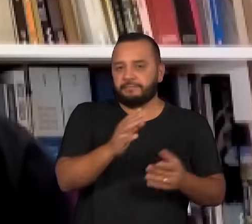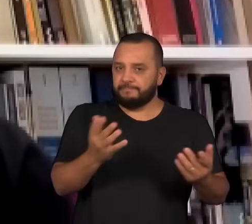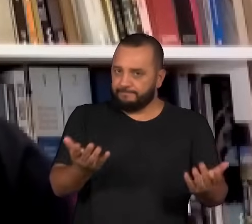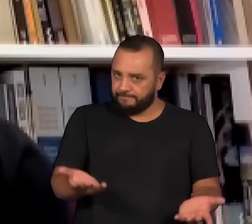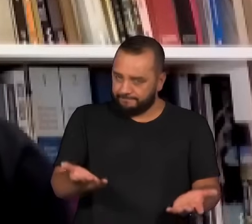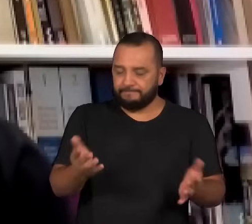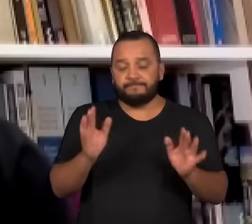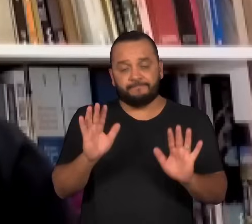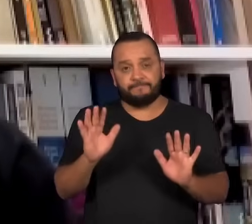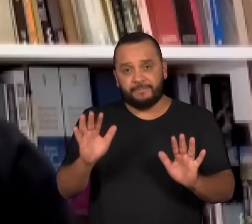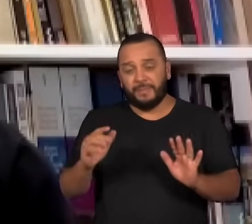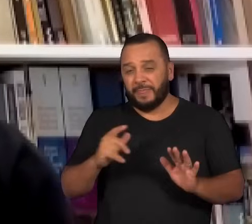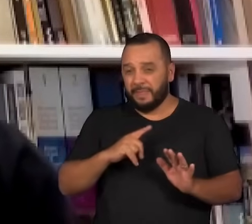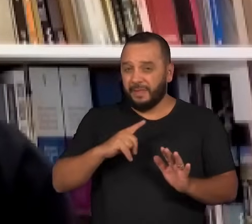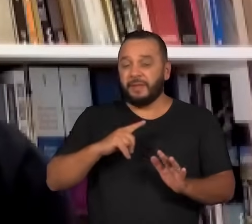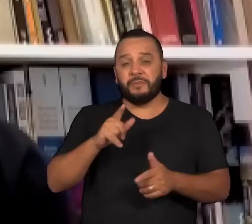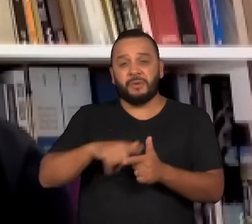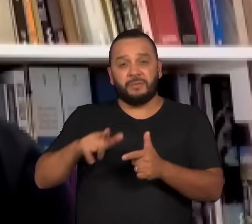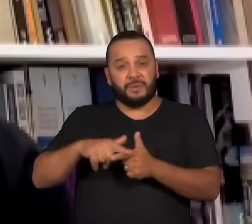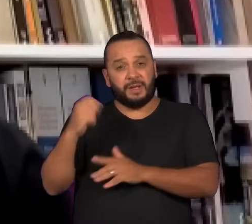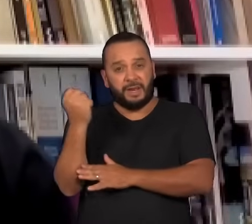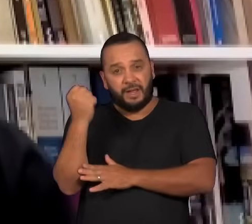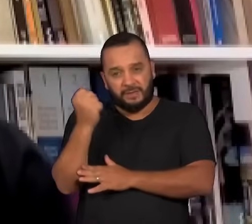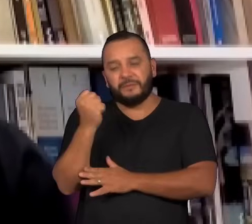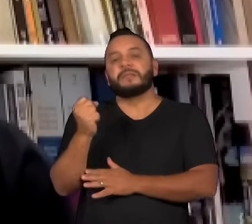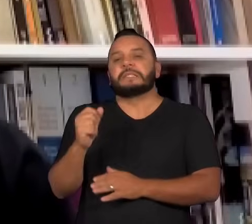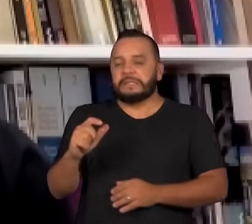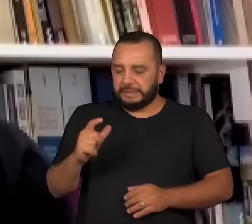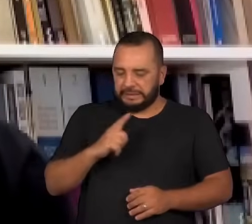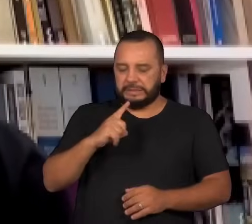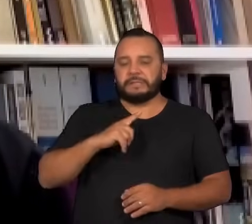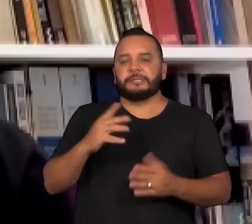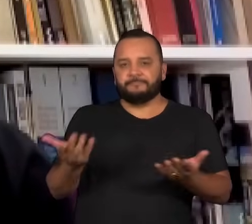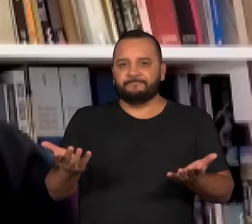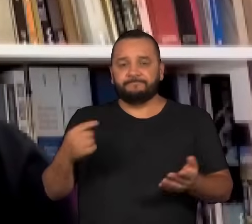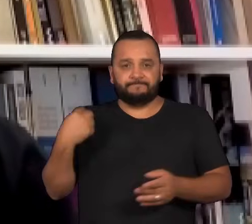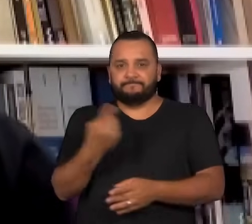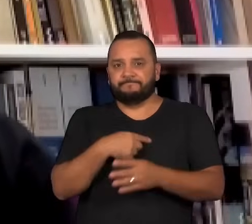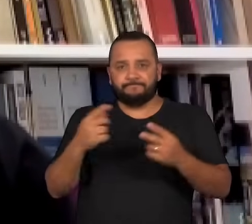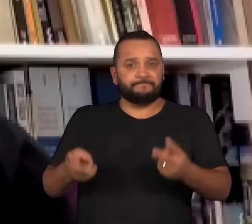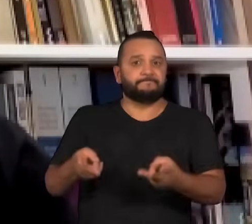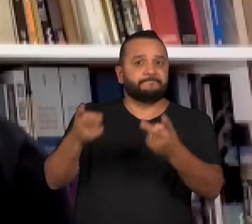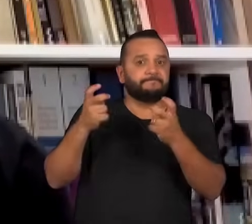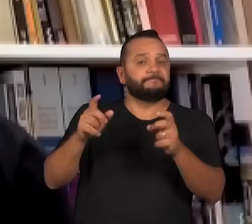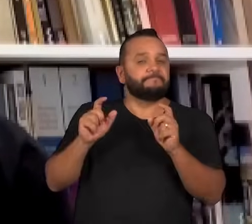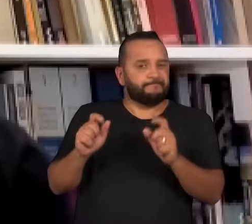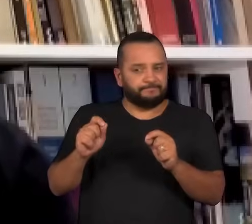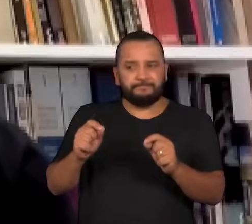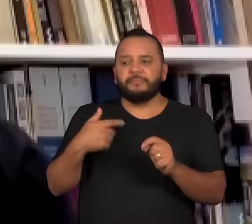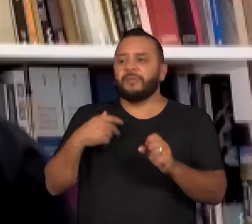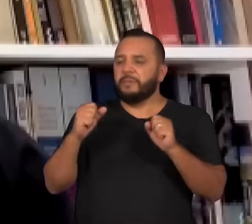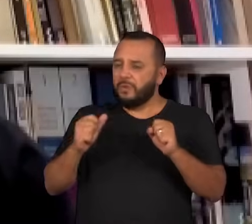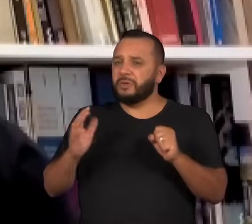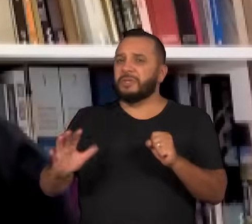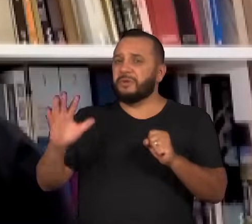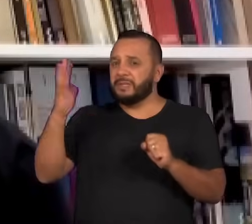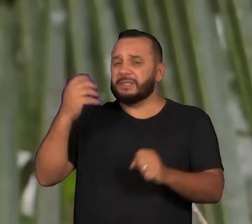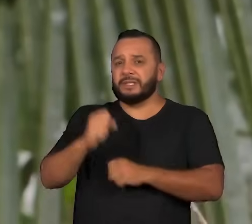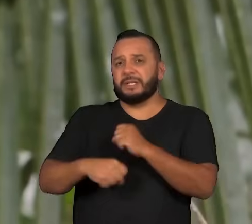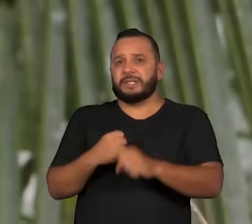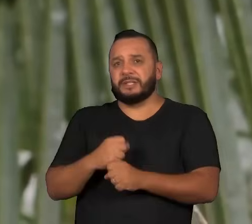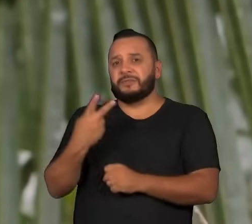mais. Mas como esse impacto já vem sendo observado, então as previsões já são bem severas para